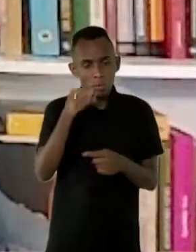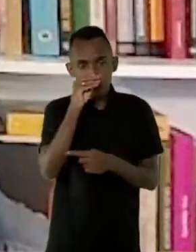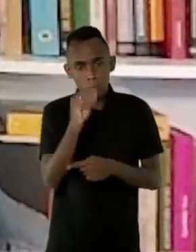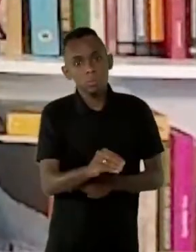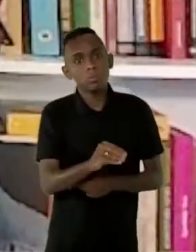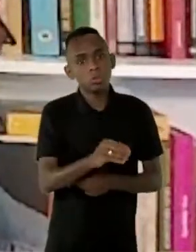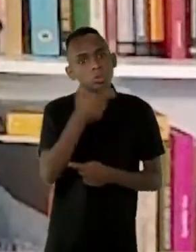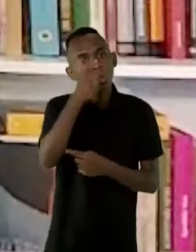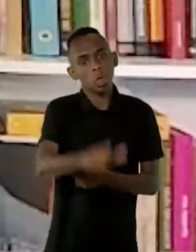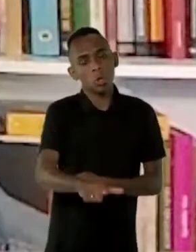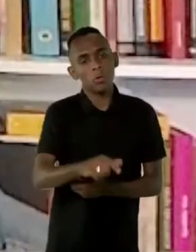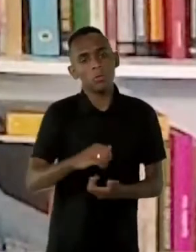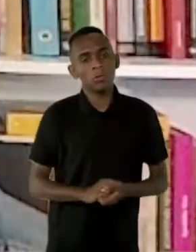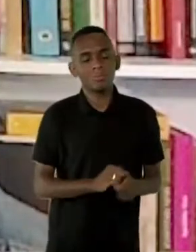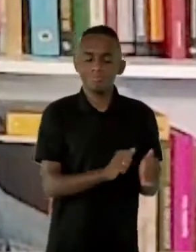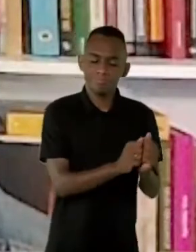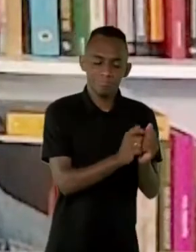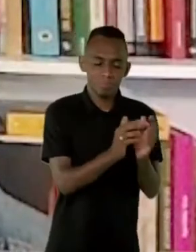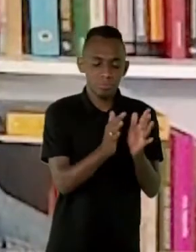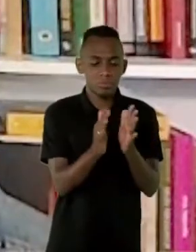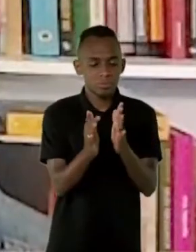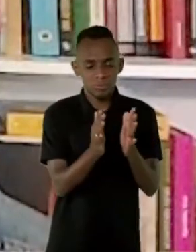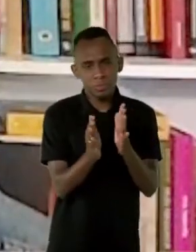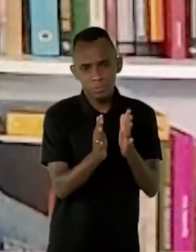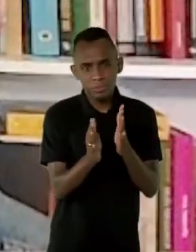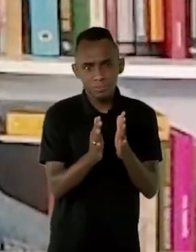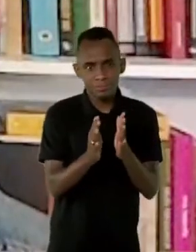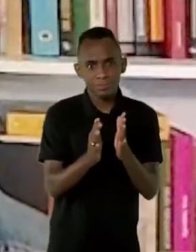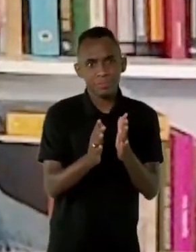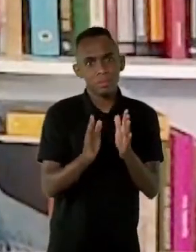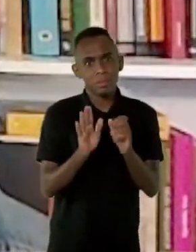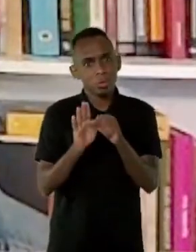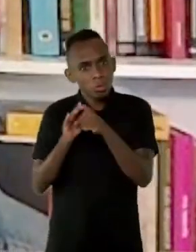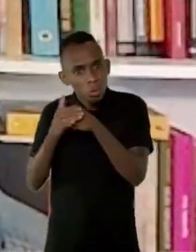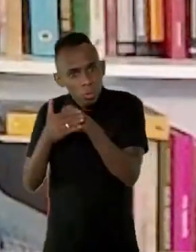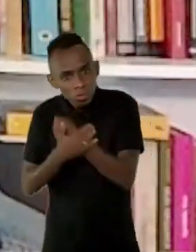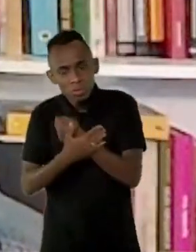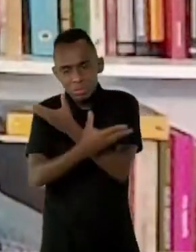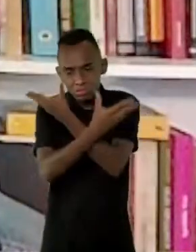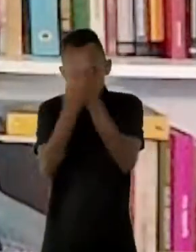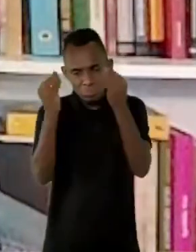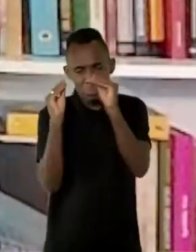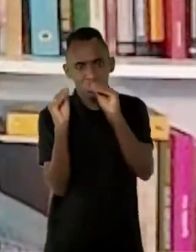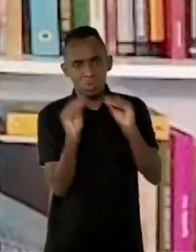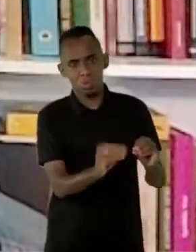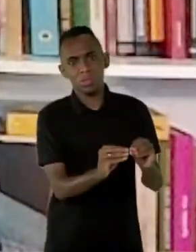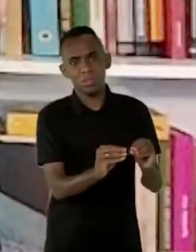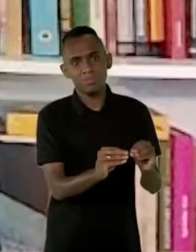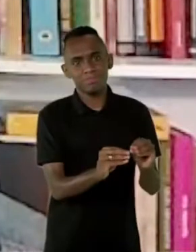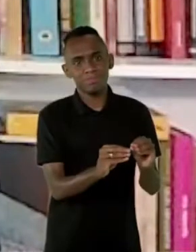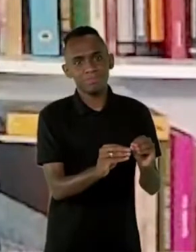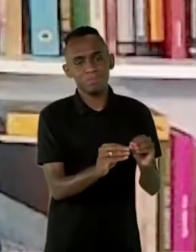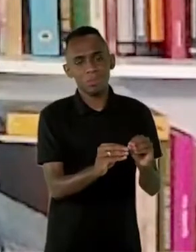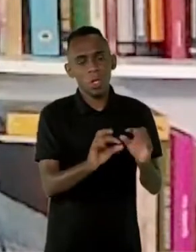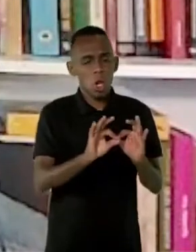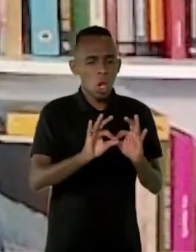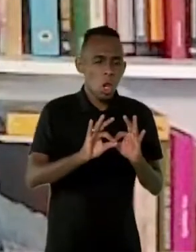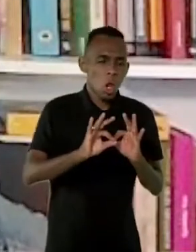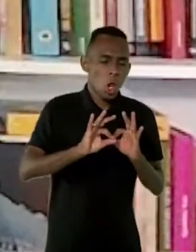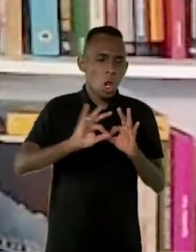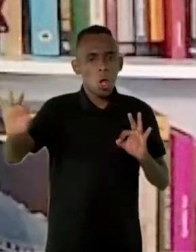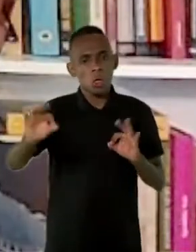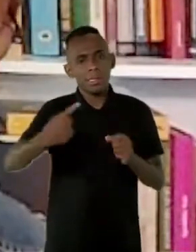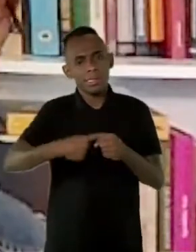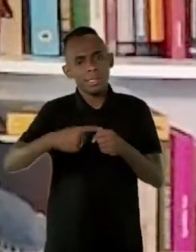vai viver mais ou menos enclausurada, esquecida, distante da cidade de São Paulo, porque